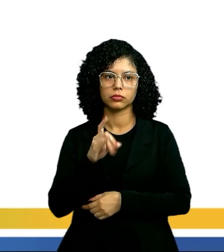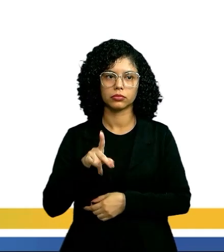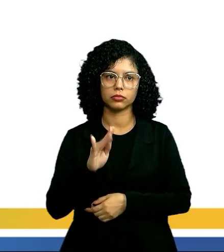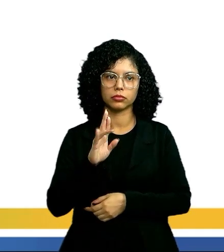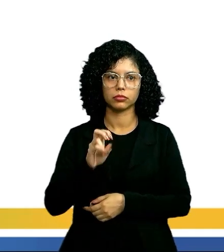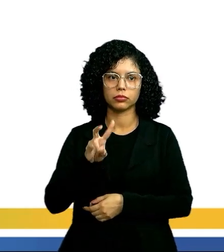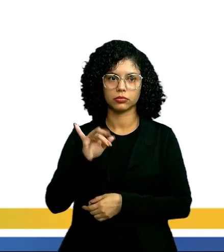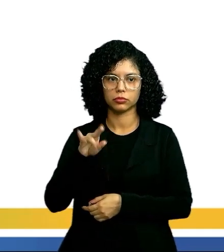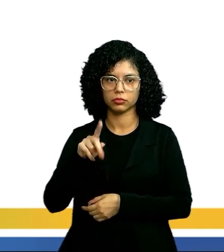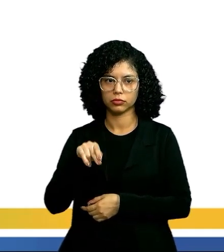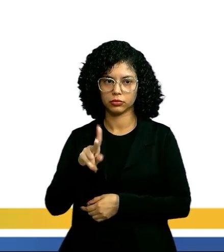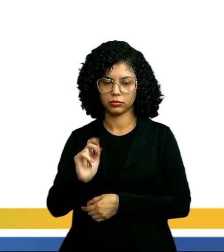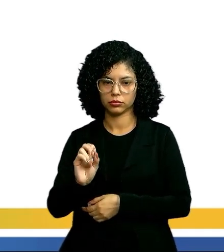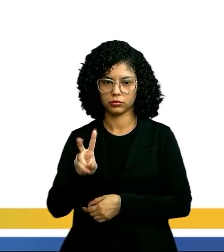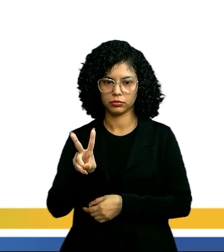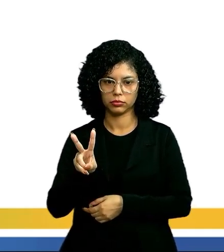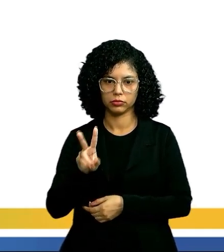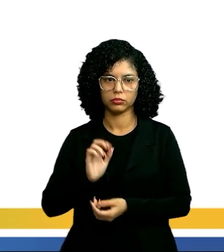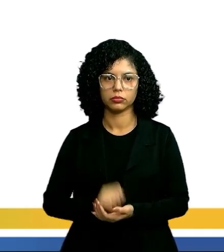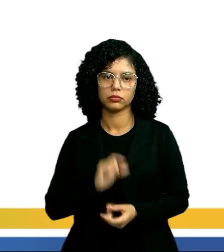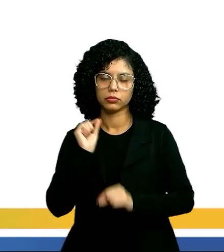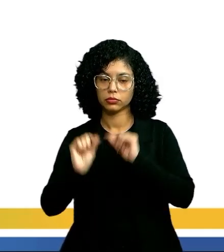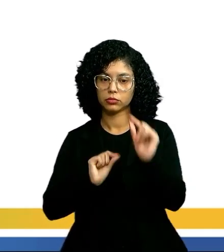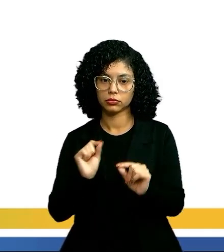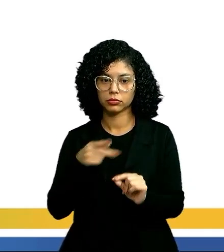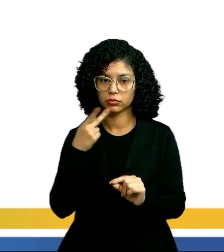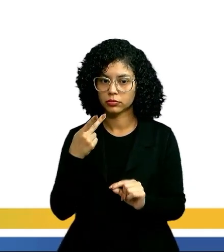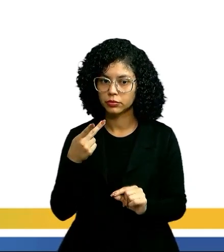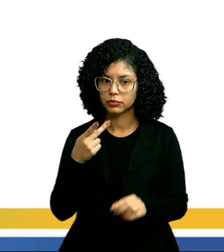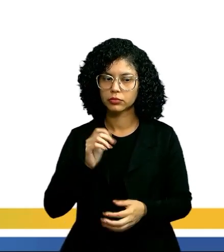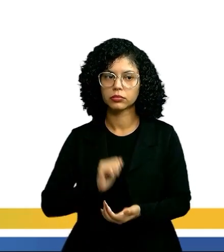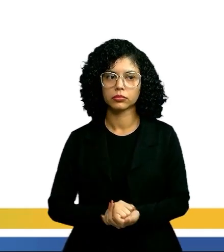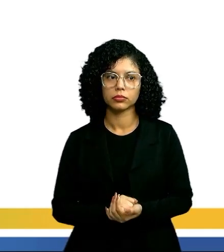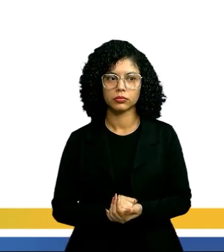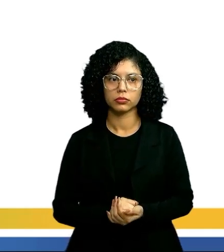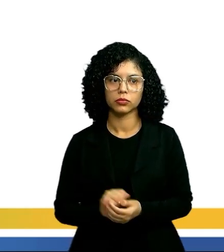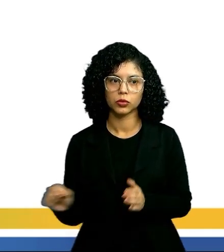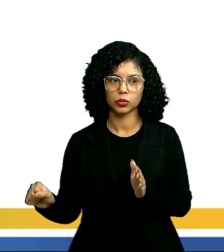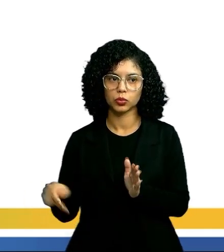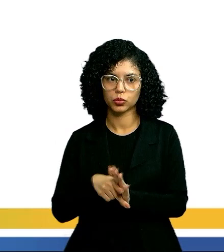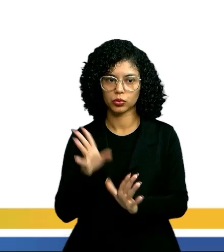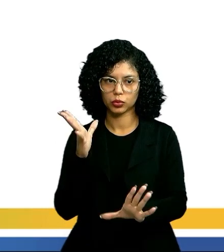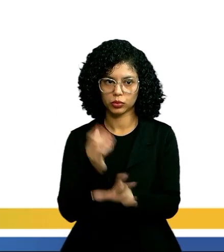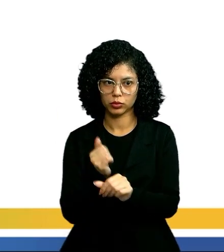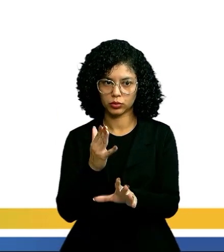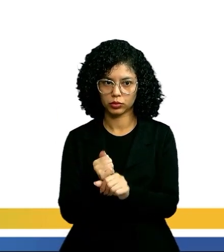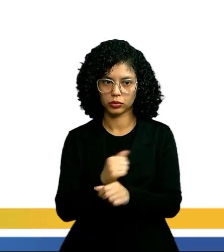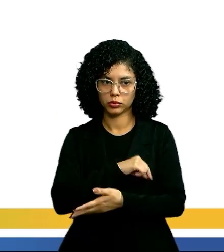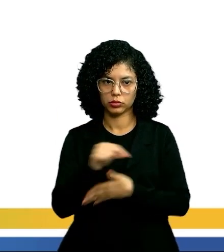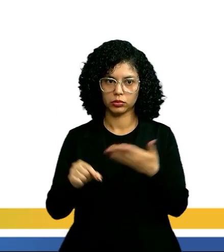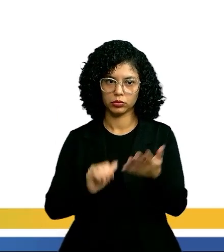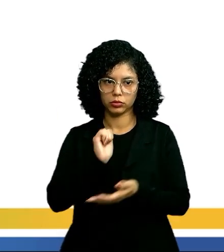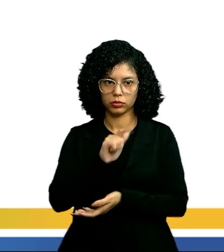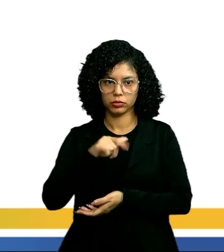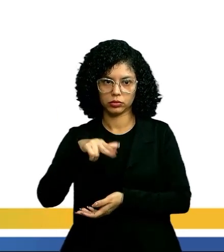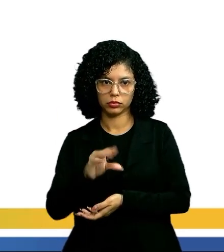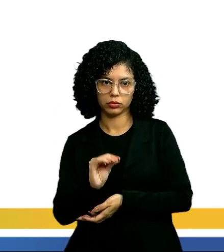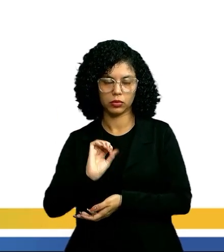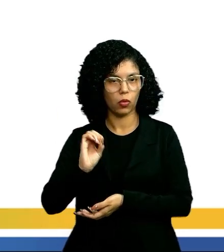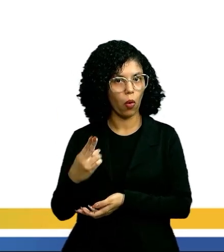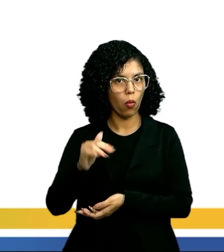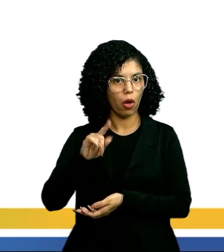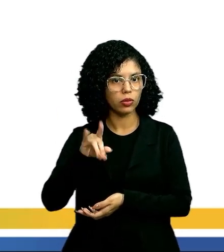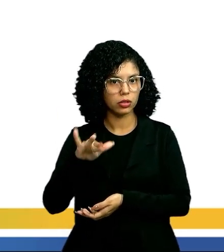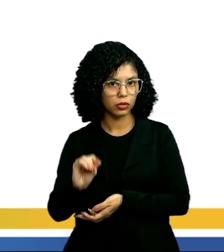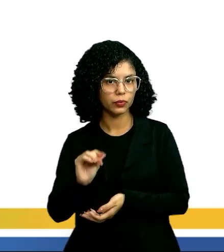de Markov-Nikov. O que diz essa regra? Numa reação de adição do tipo alceno